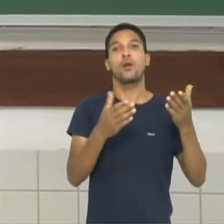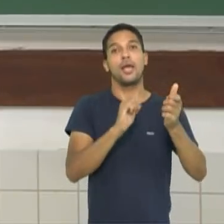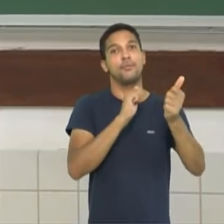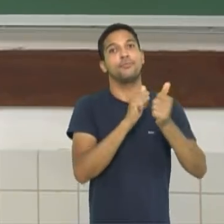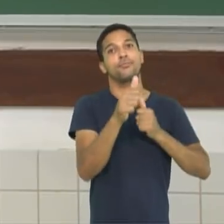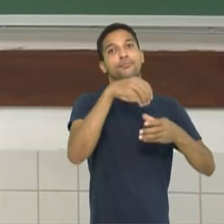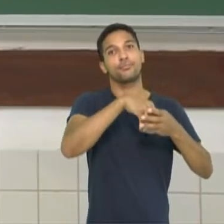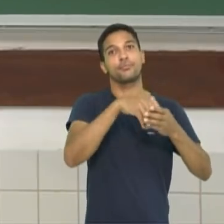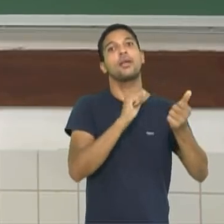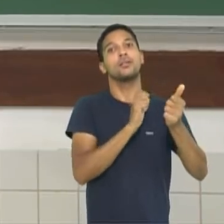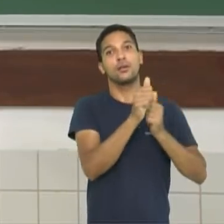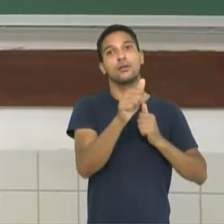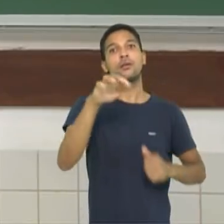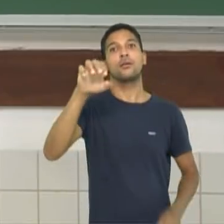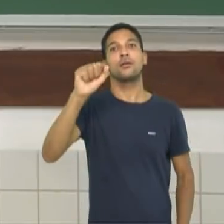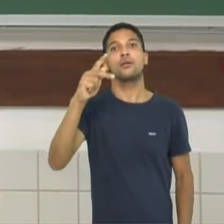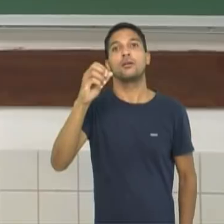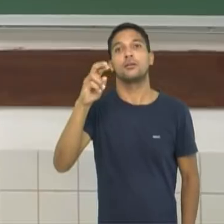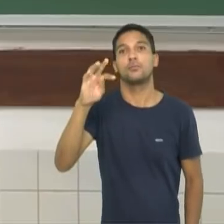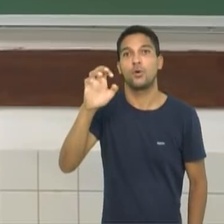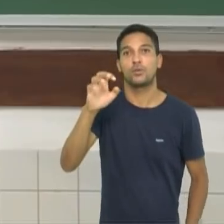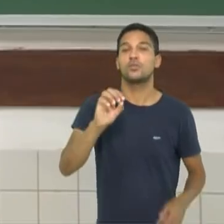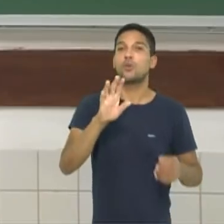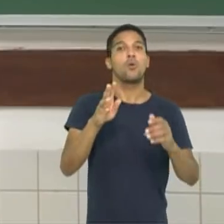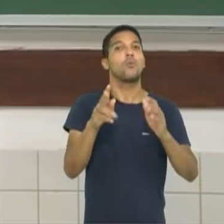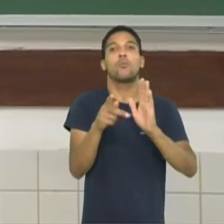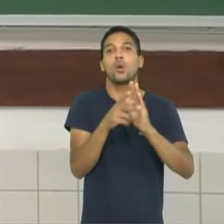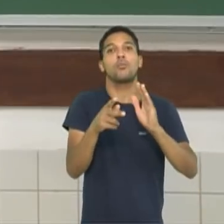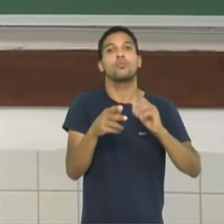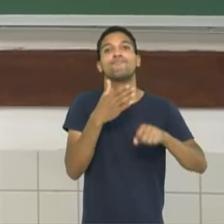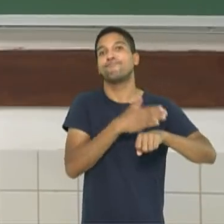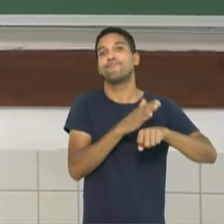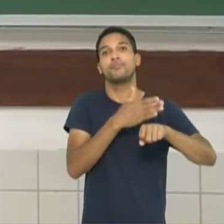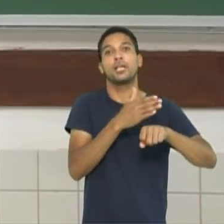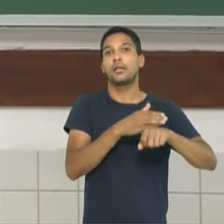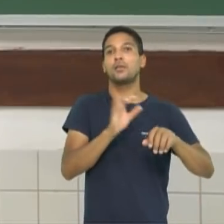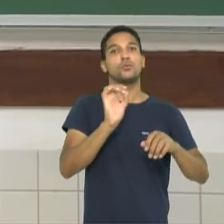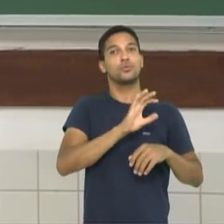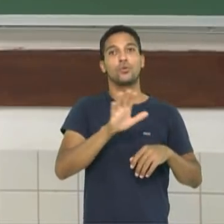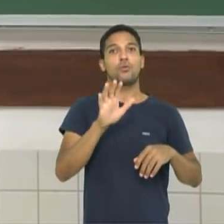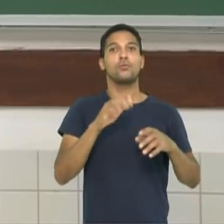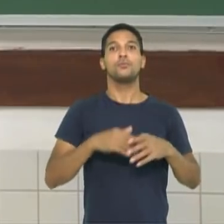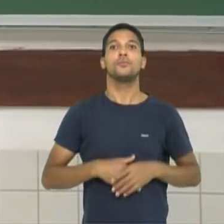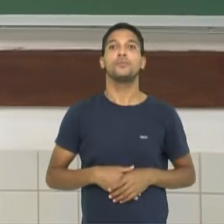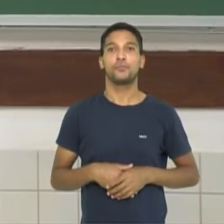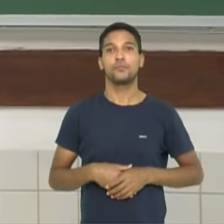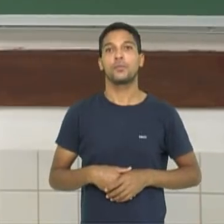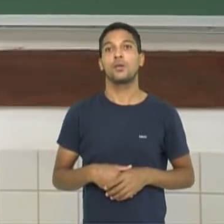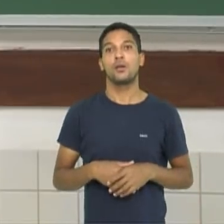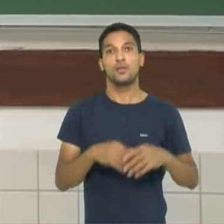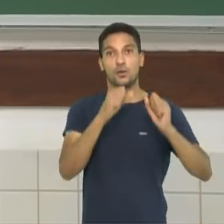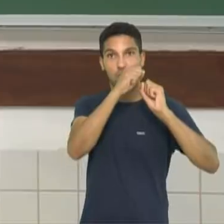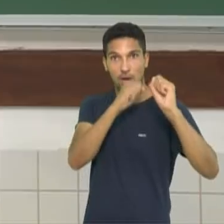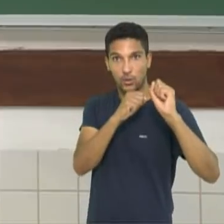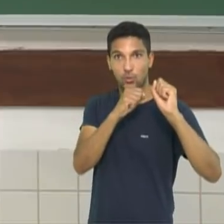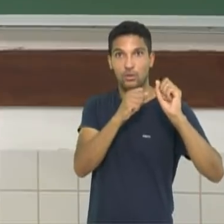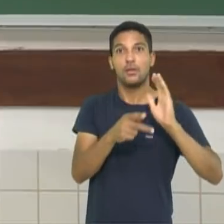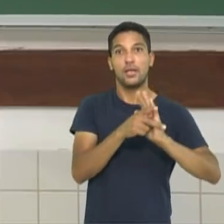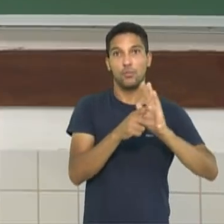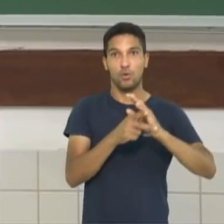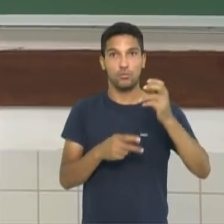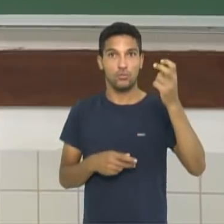de fogo, né? Isso, não que ela caiu em desuso, mas, né, não foi assim tão mais utilizada